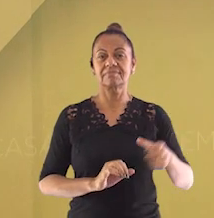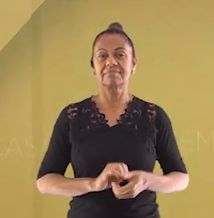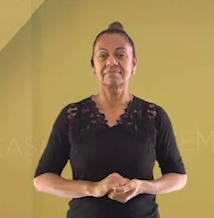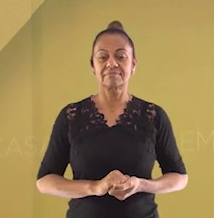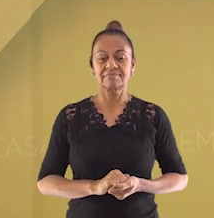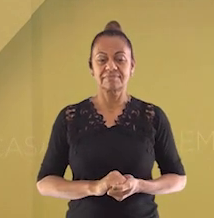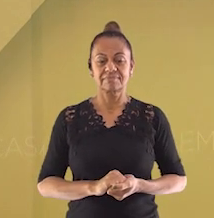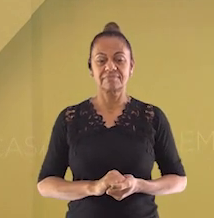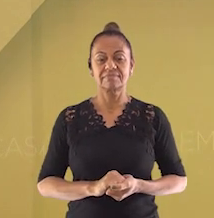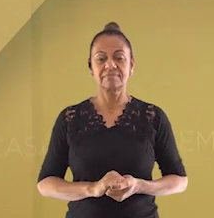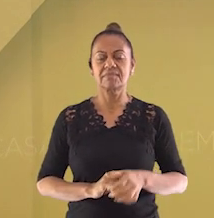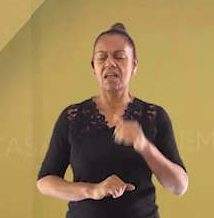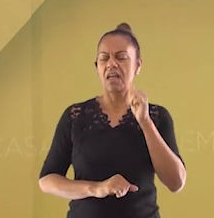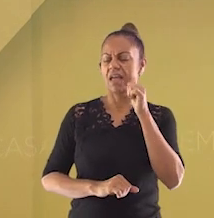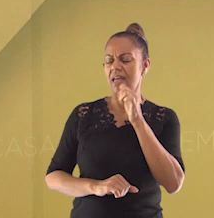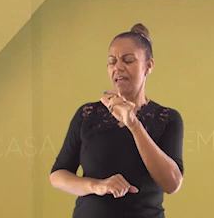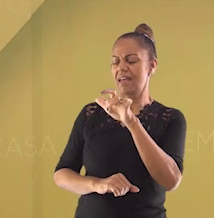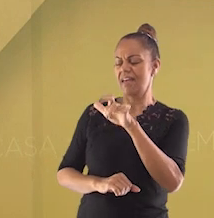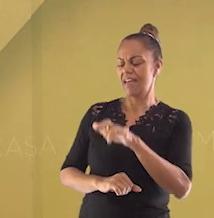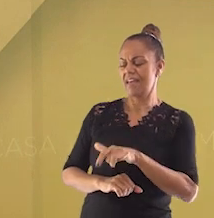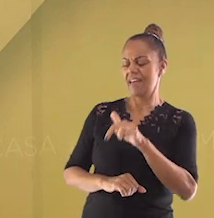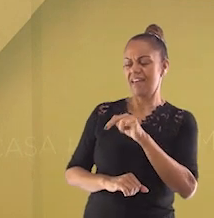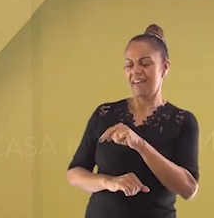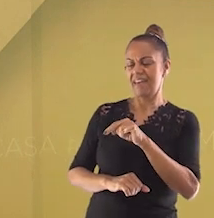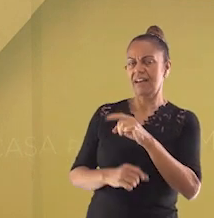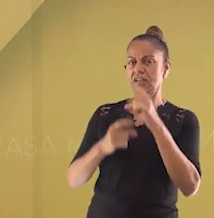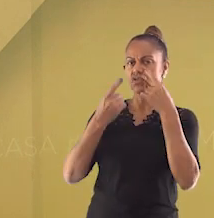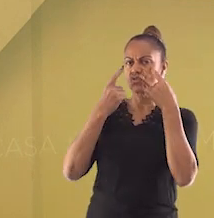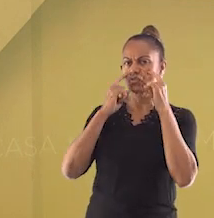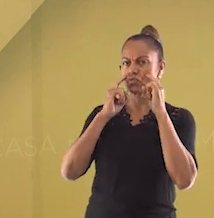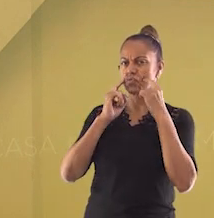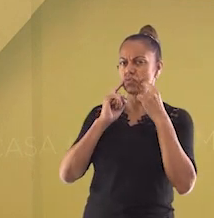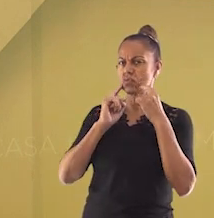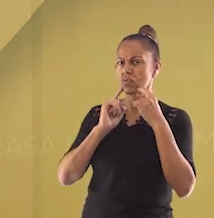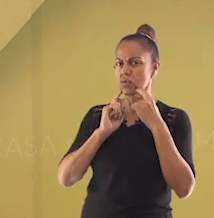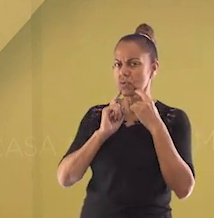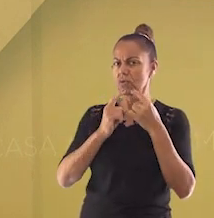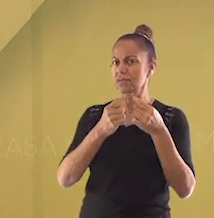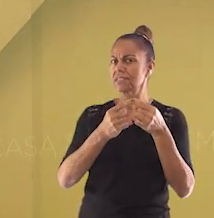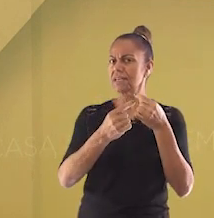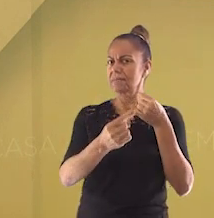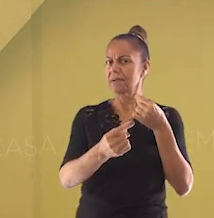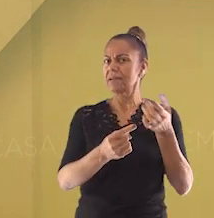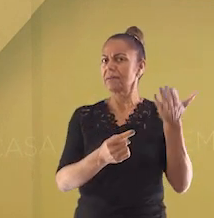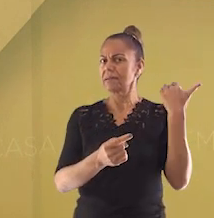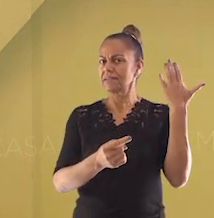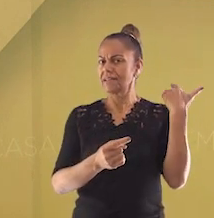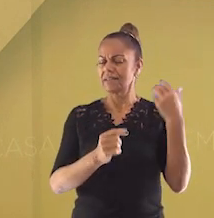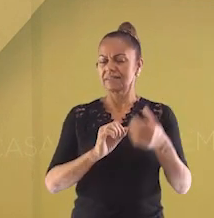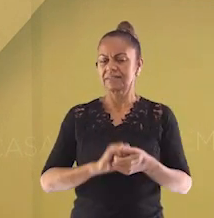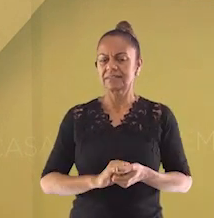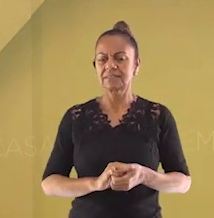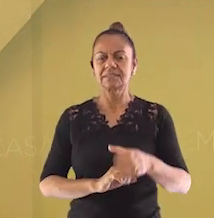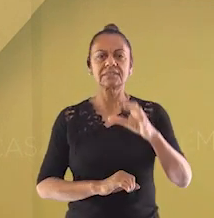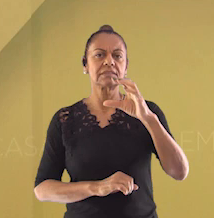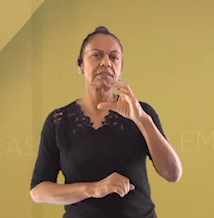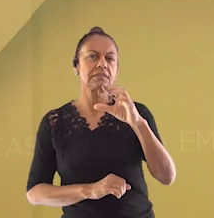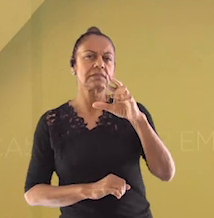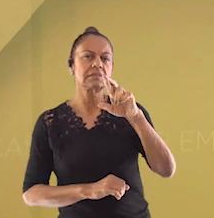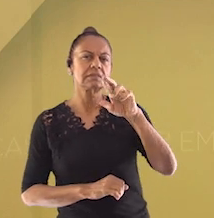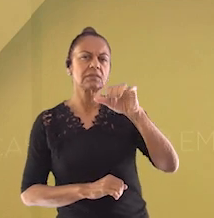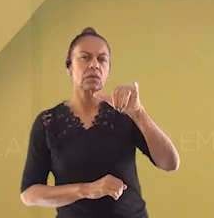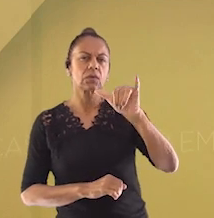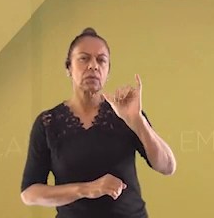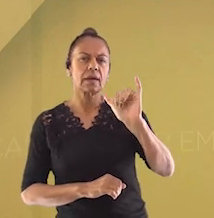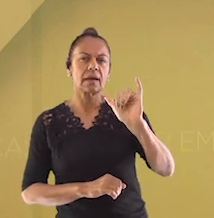Sofia chorou na semana passada Sofia cryin lastwick ela não chorou